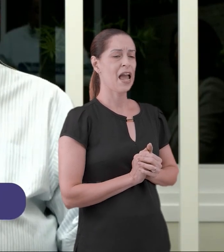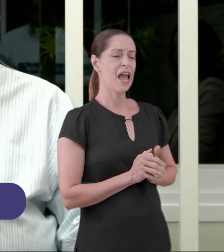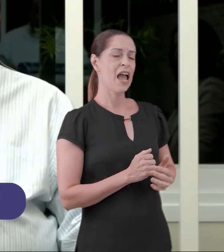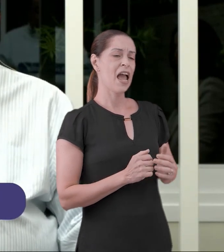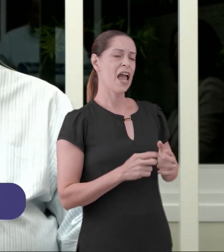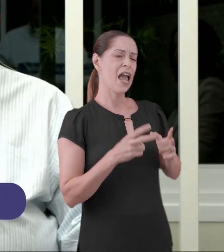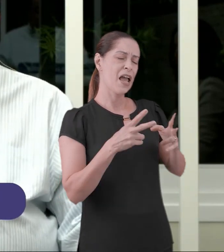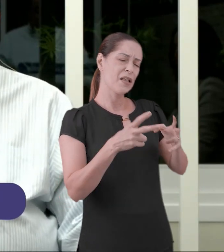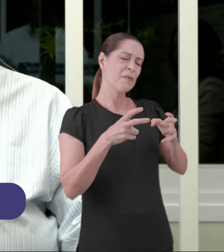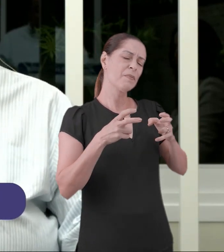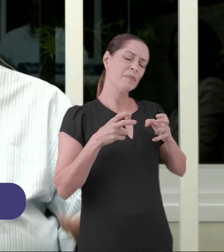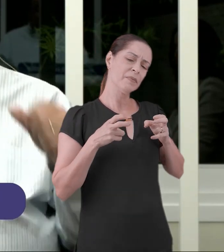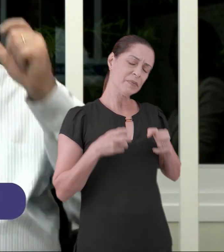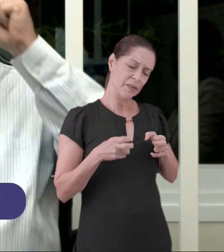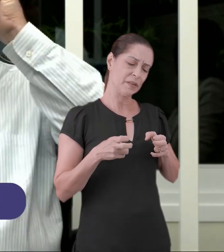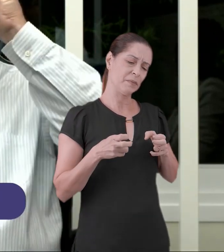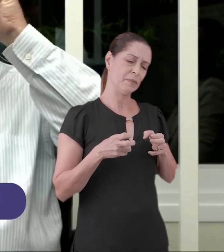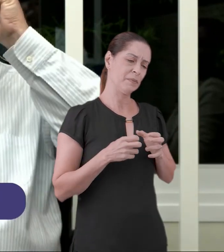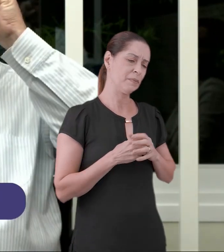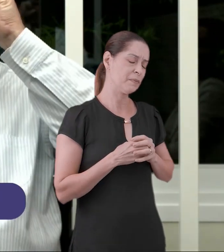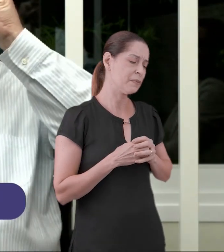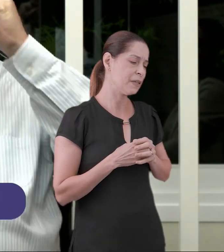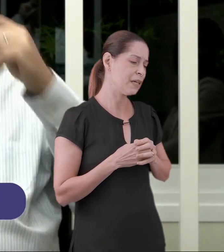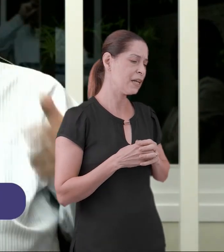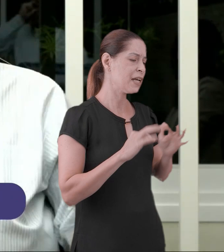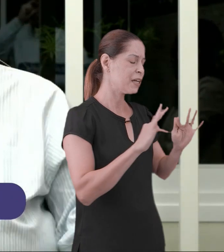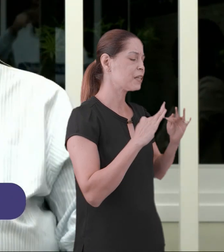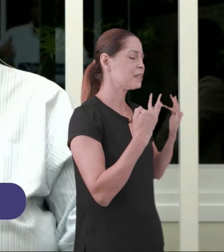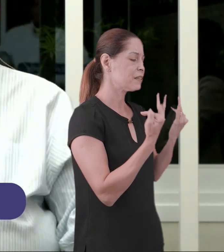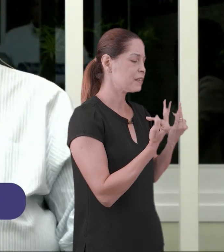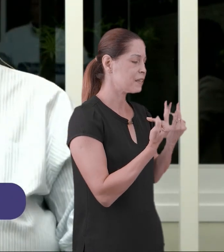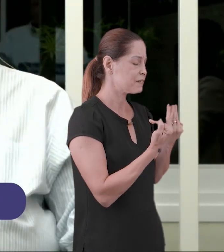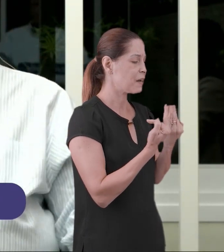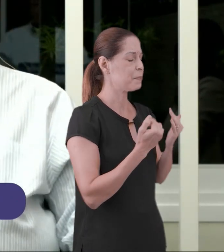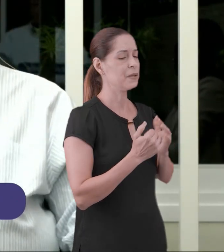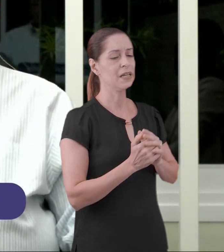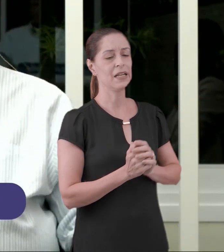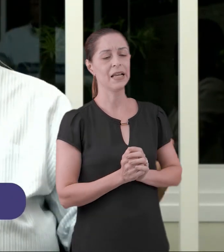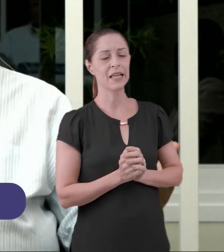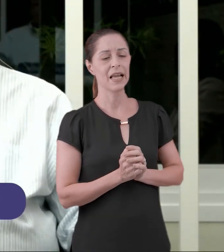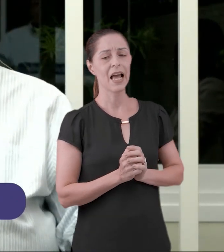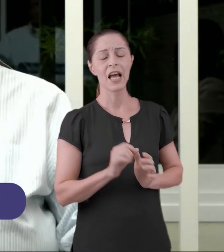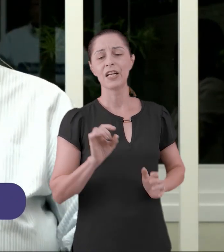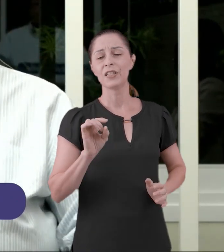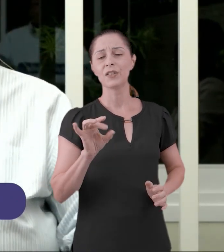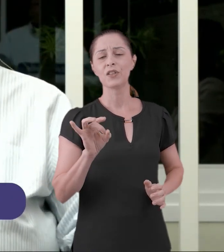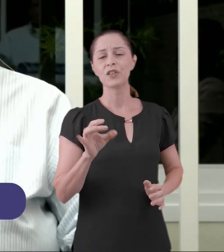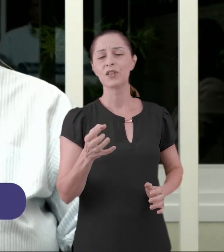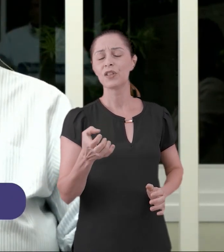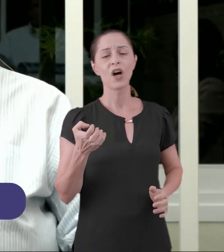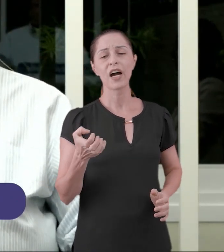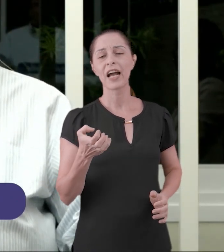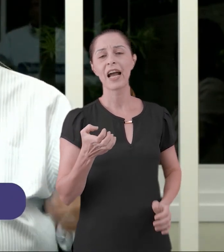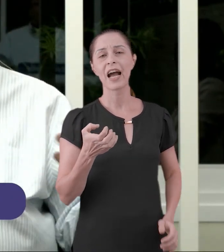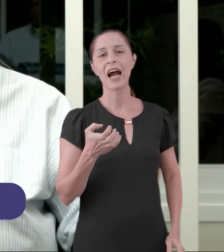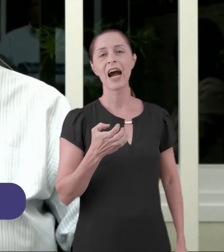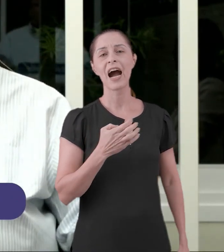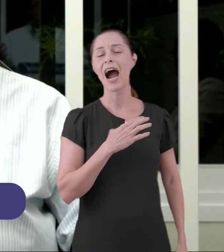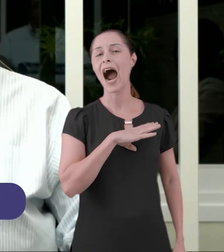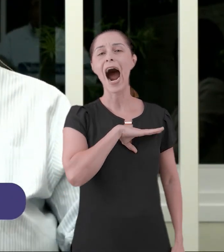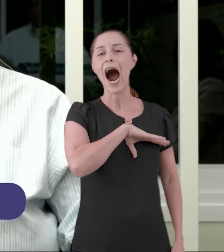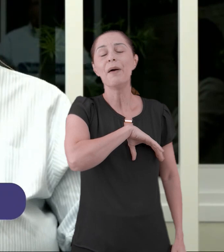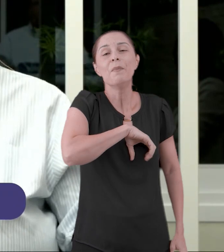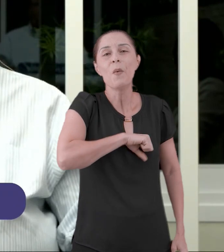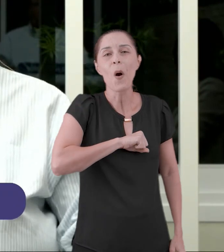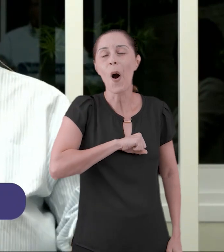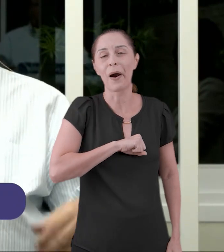observado, e tenho visto em contato com essas famílias, elas só querem amor, né? Elas só querem ser